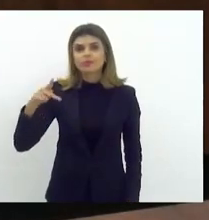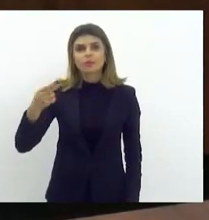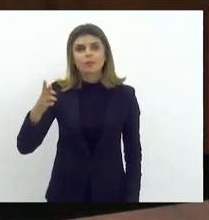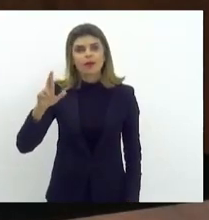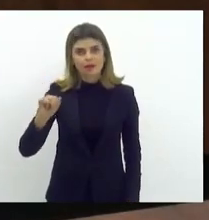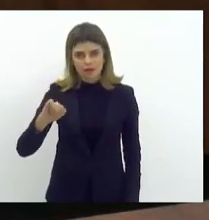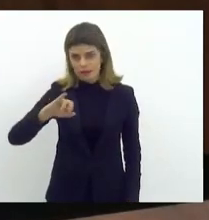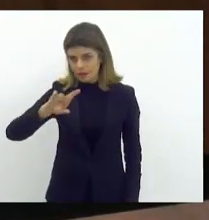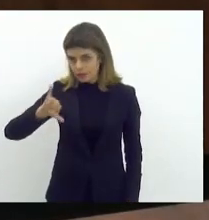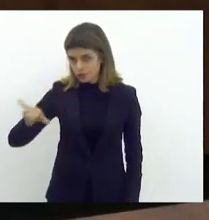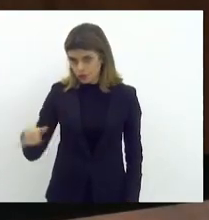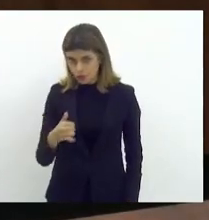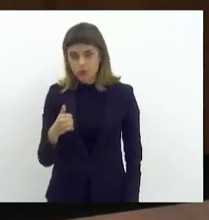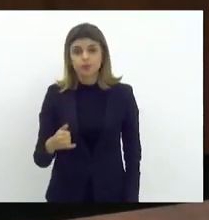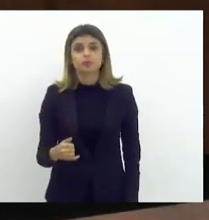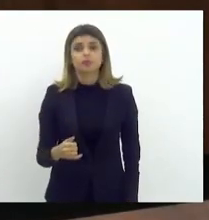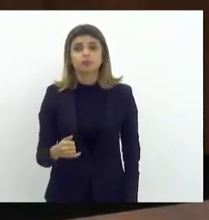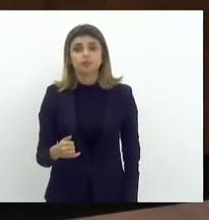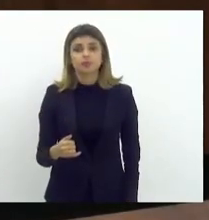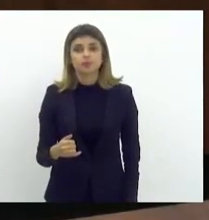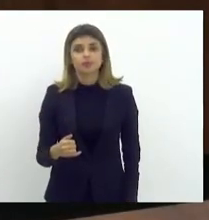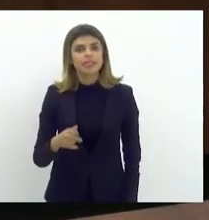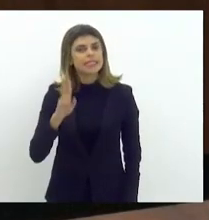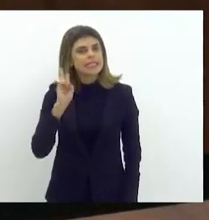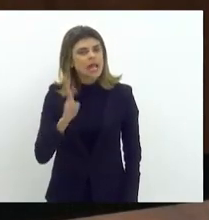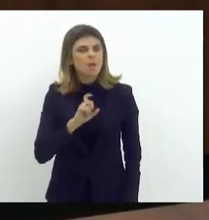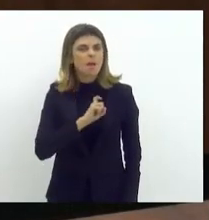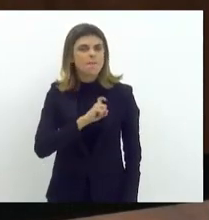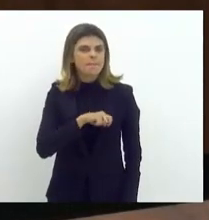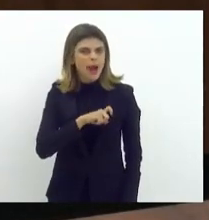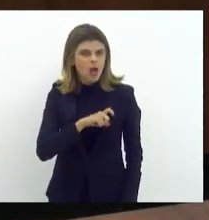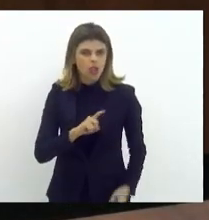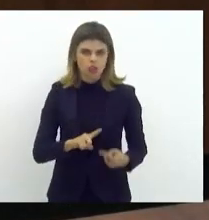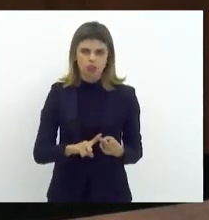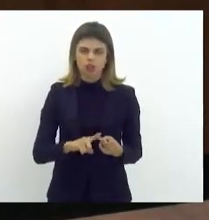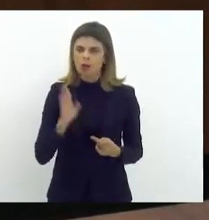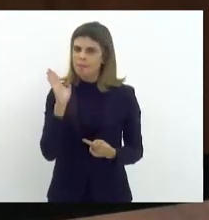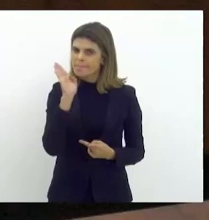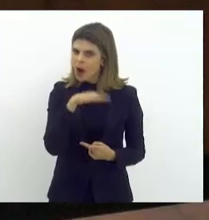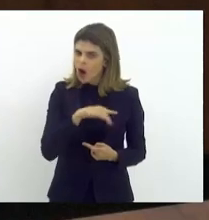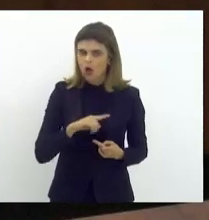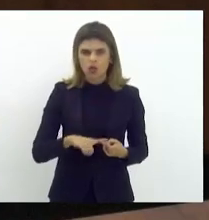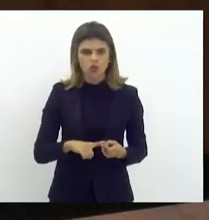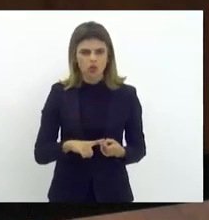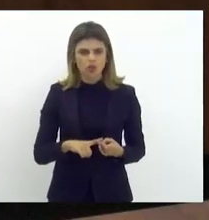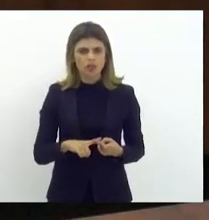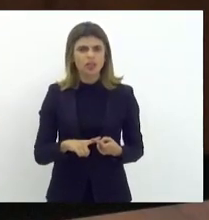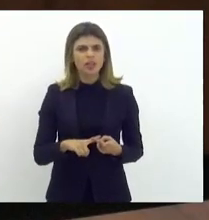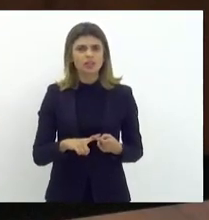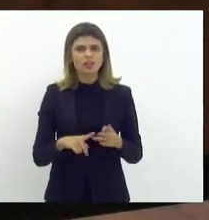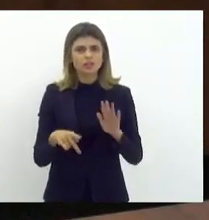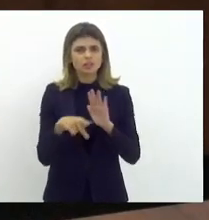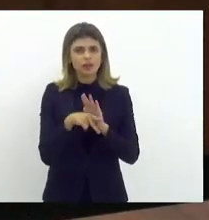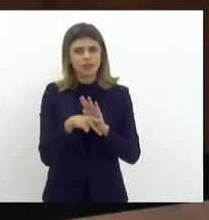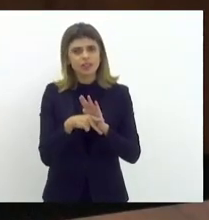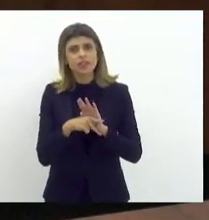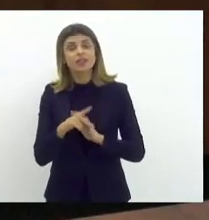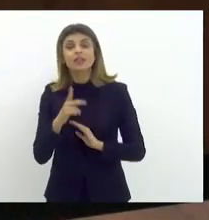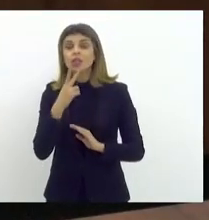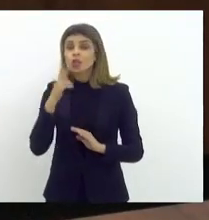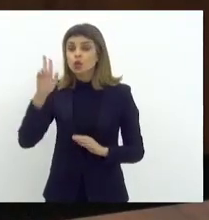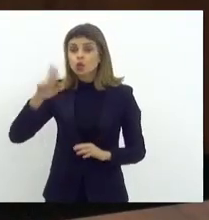de recuperação fiscal sempre maldoso sempre de má vontade com o estado do Rio de Janeiro nunca